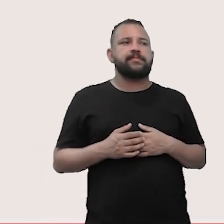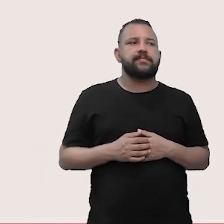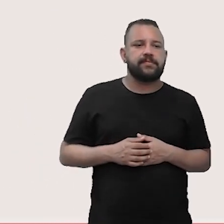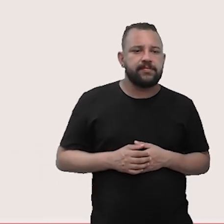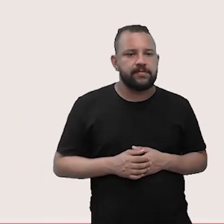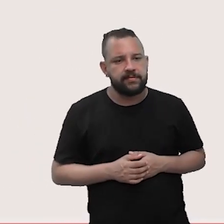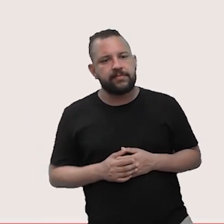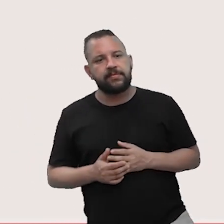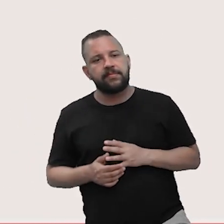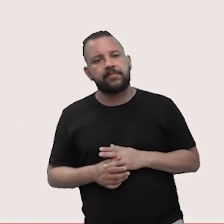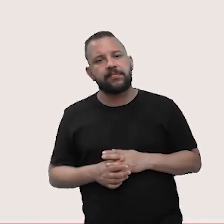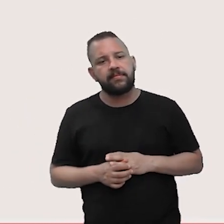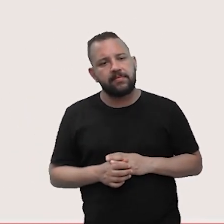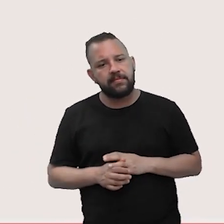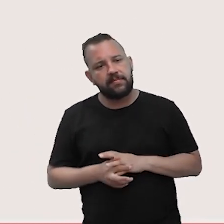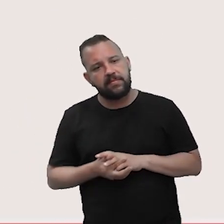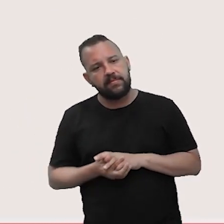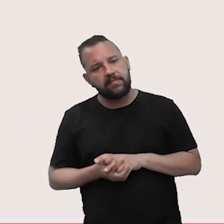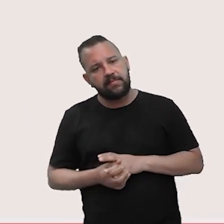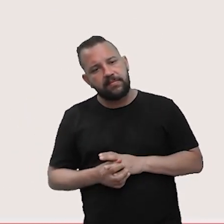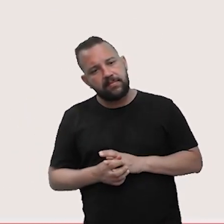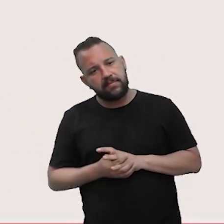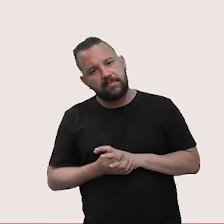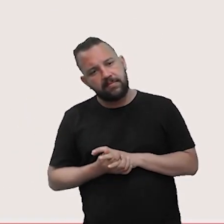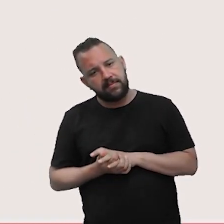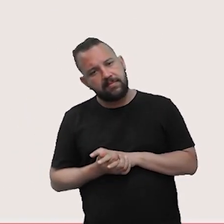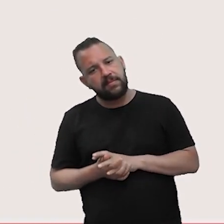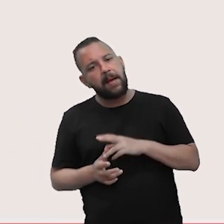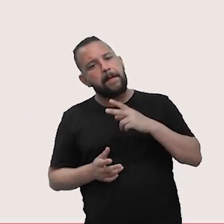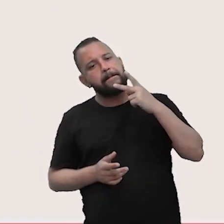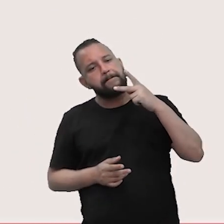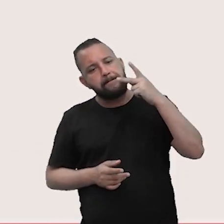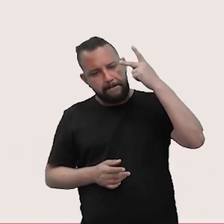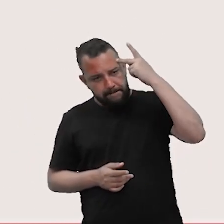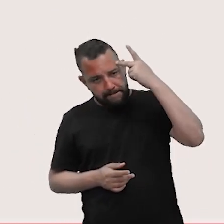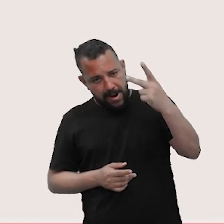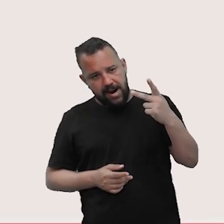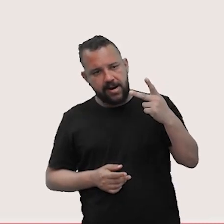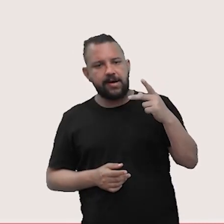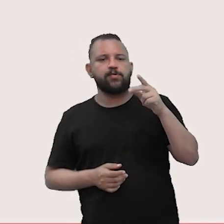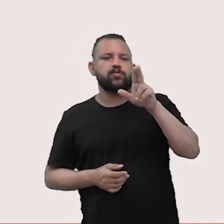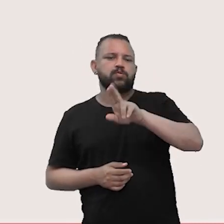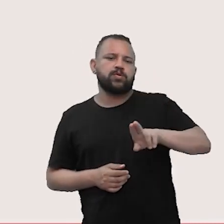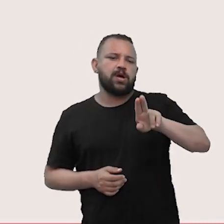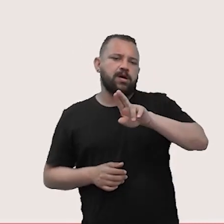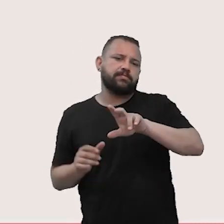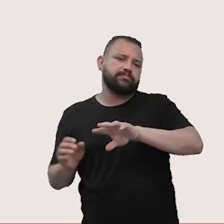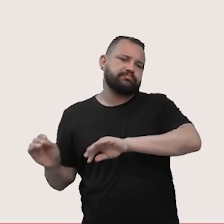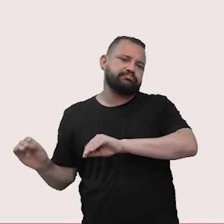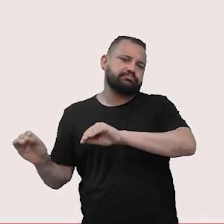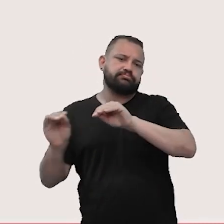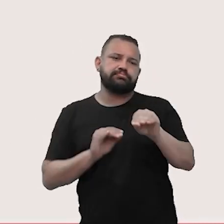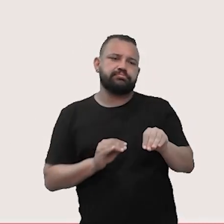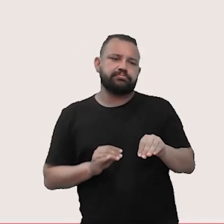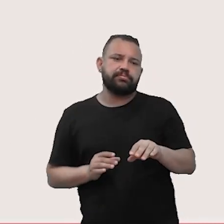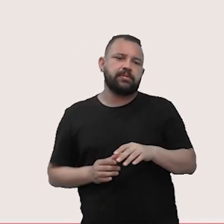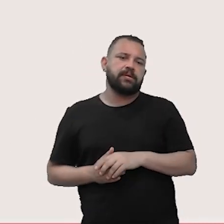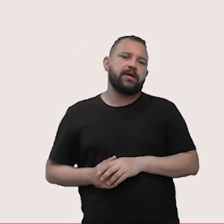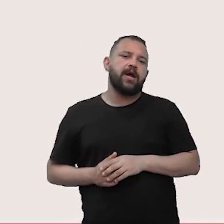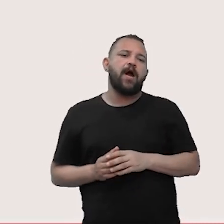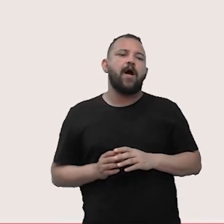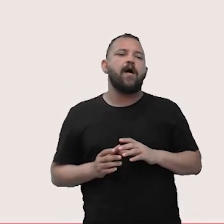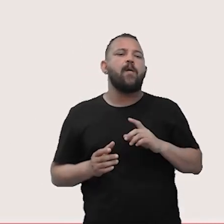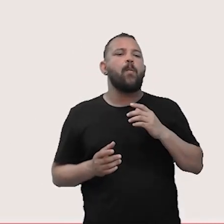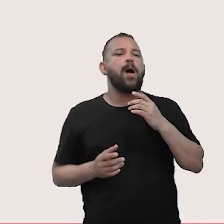Ó, que seria a preposição para. Esse pro aqui, ele foge de uma linguagem